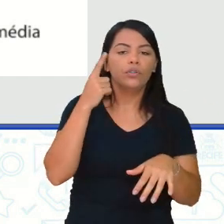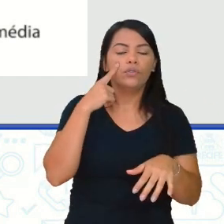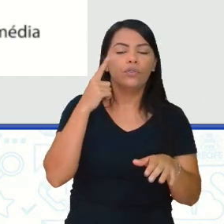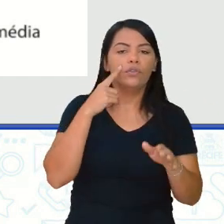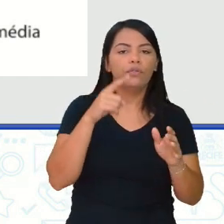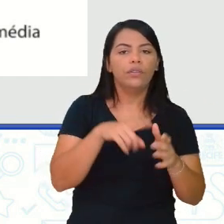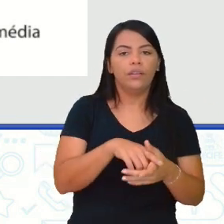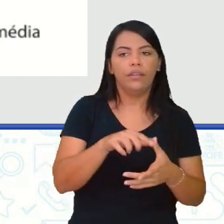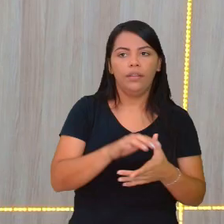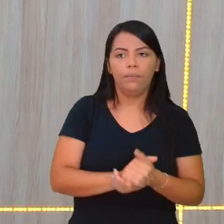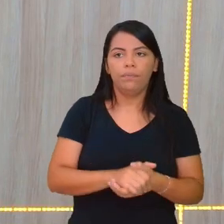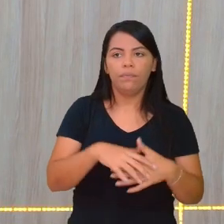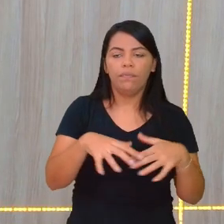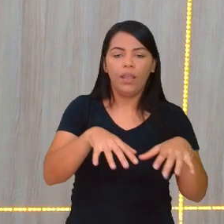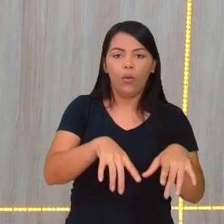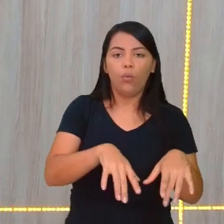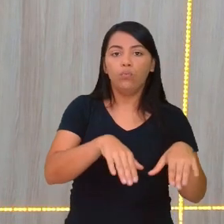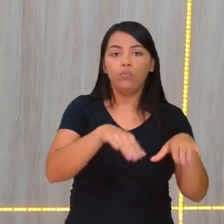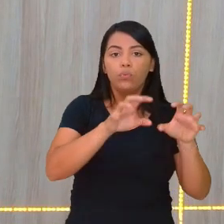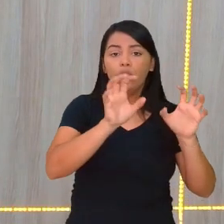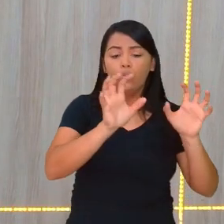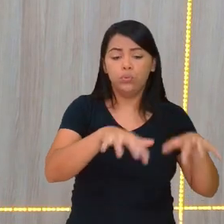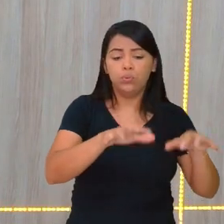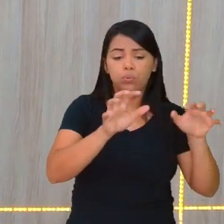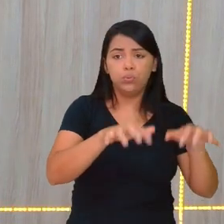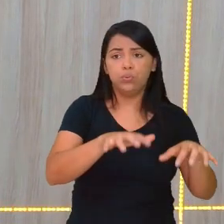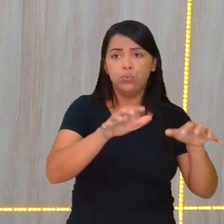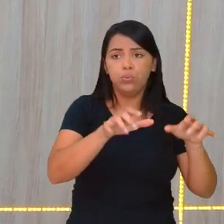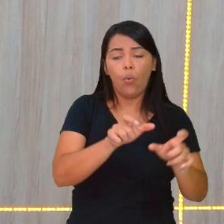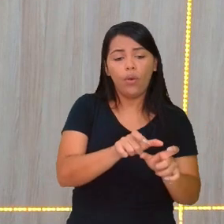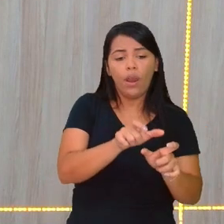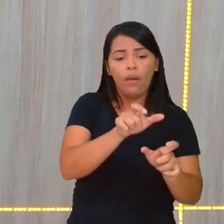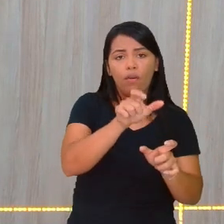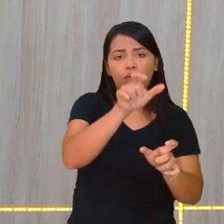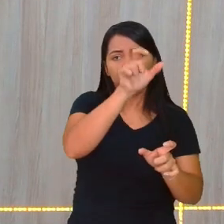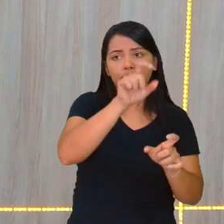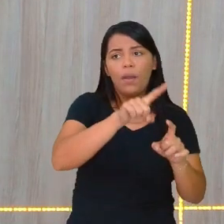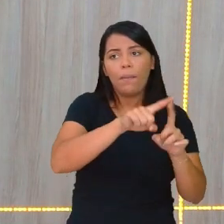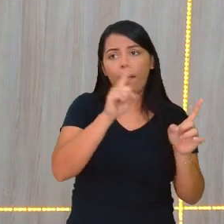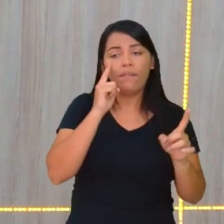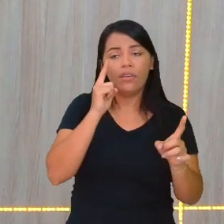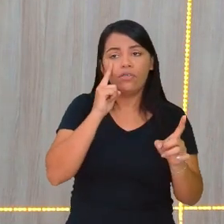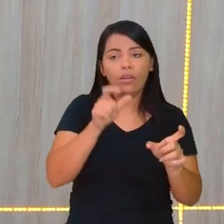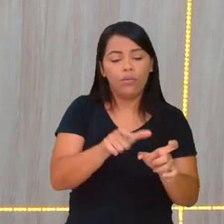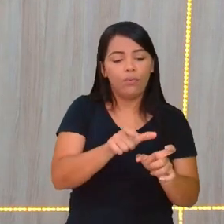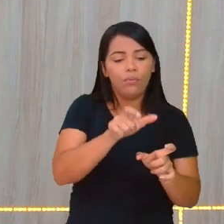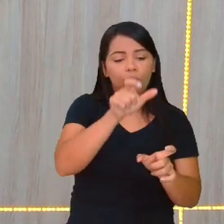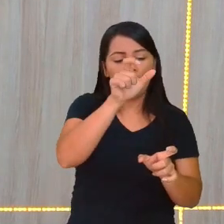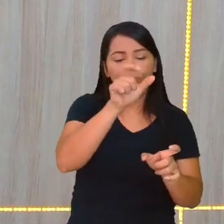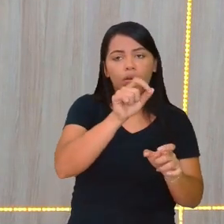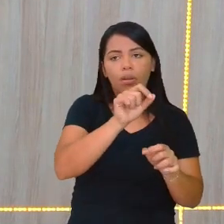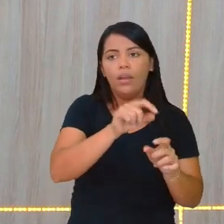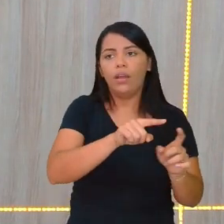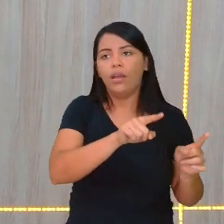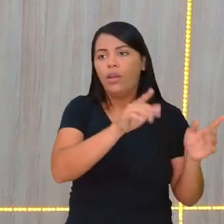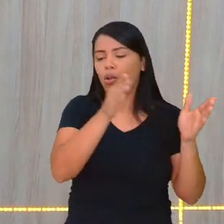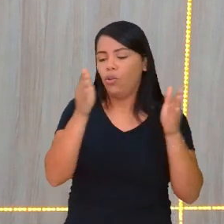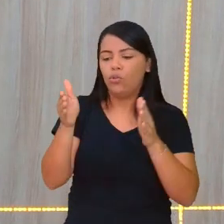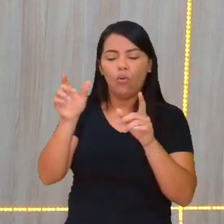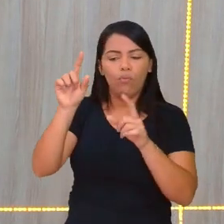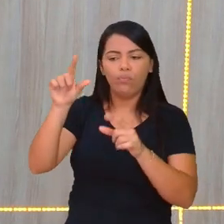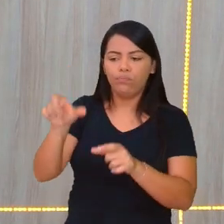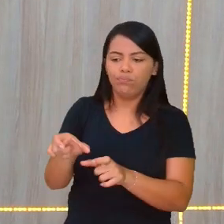Eu aumento a precipitação daqui para cá, mas eu não aumentei.